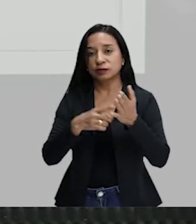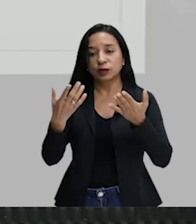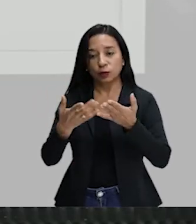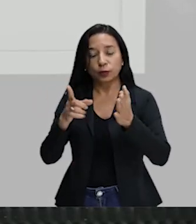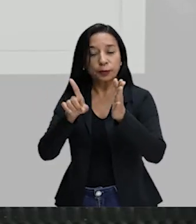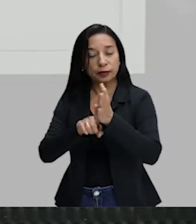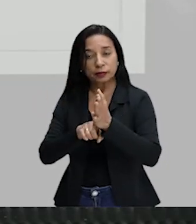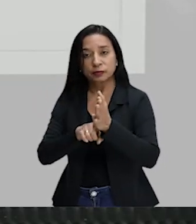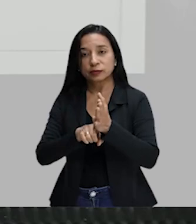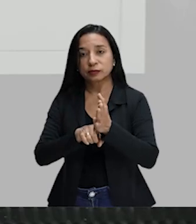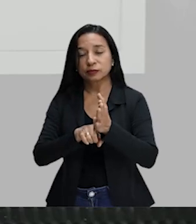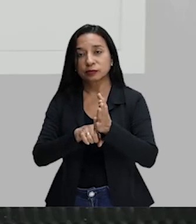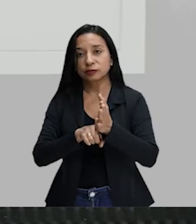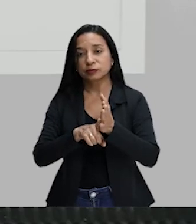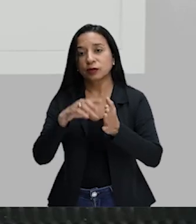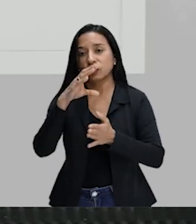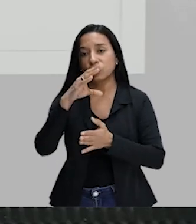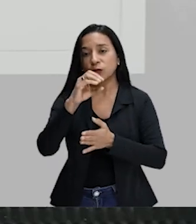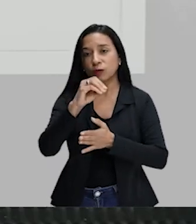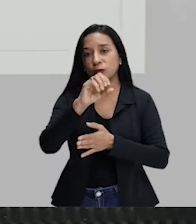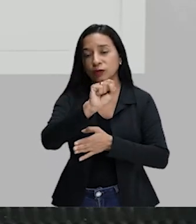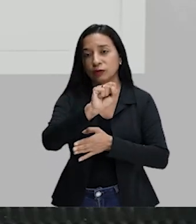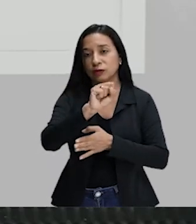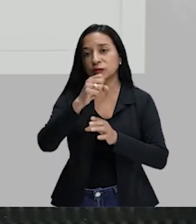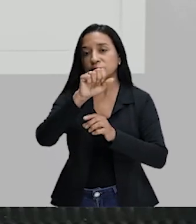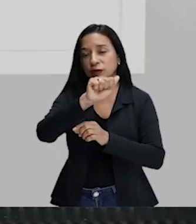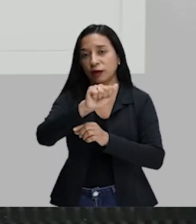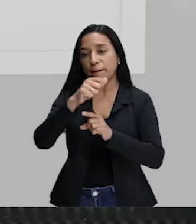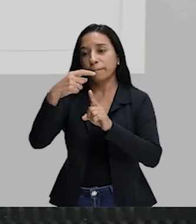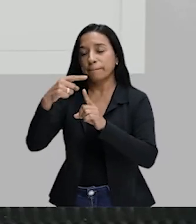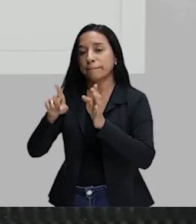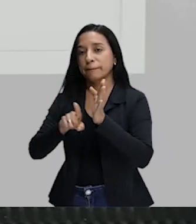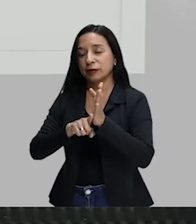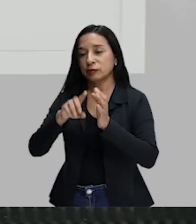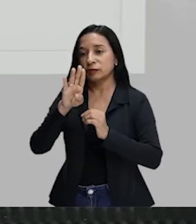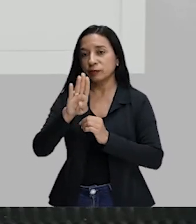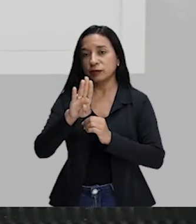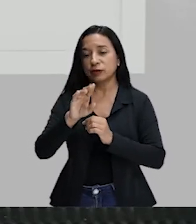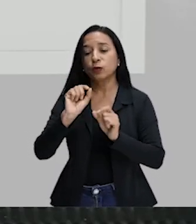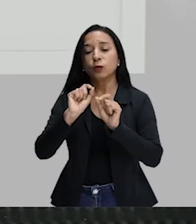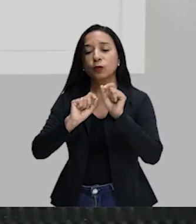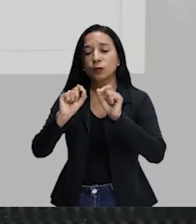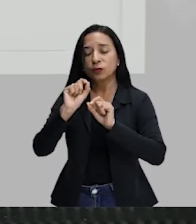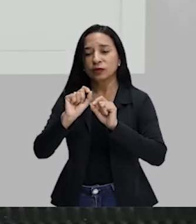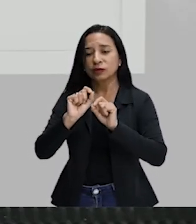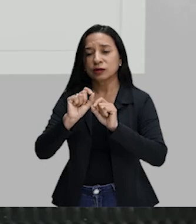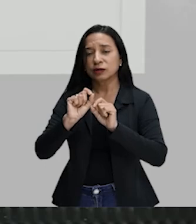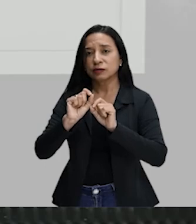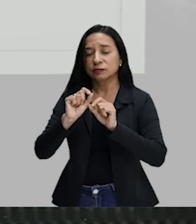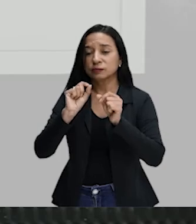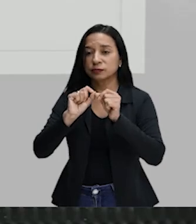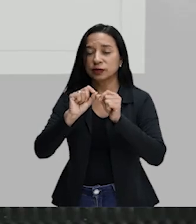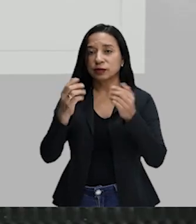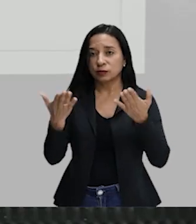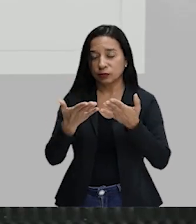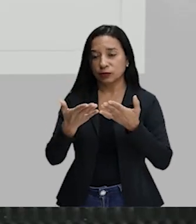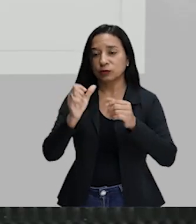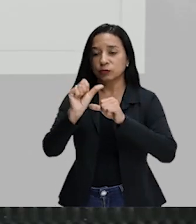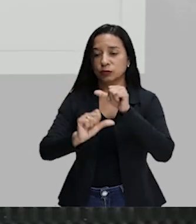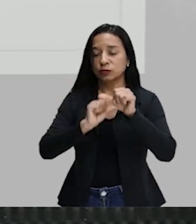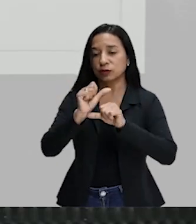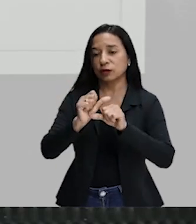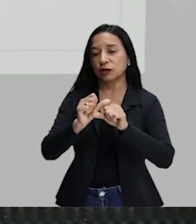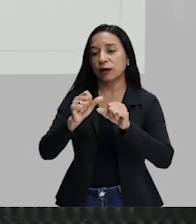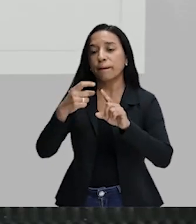né? Agora é cosseno de A menos B. O que vai acontecer? Vai ficar mais, ó. Você vai manter cosseno